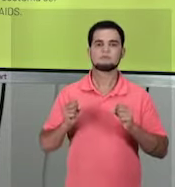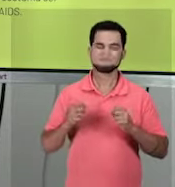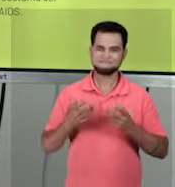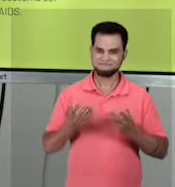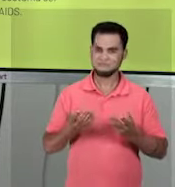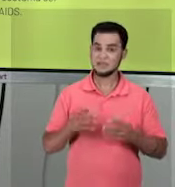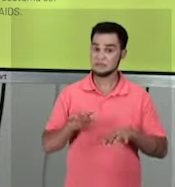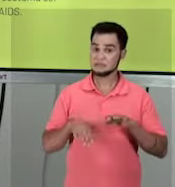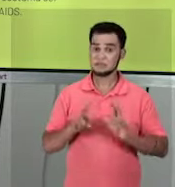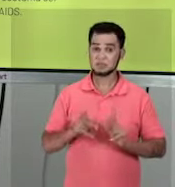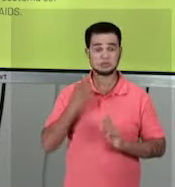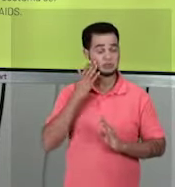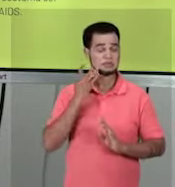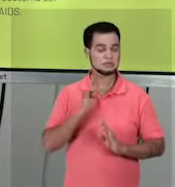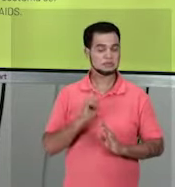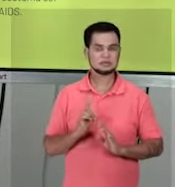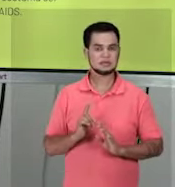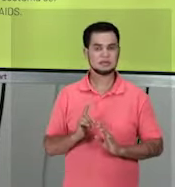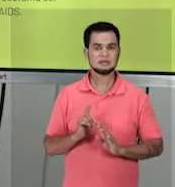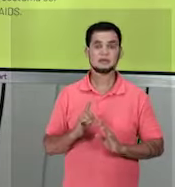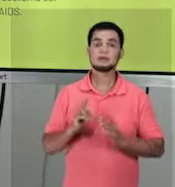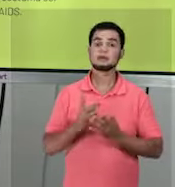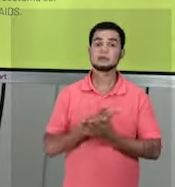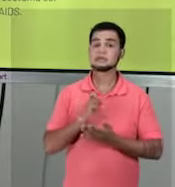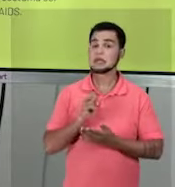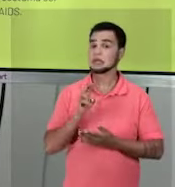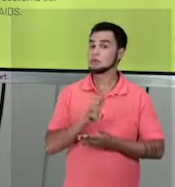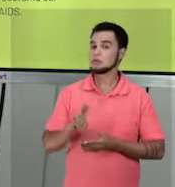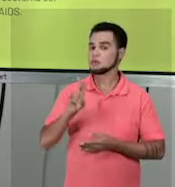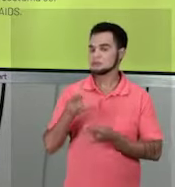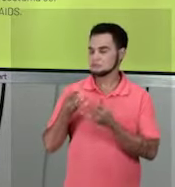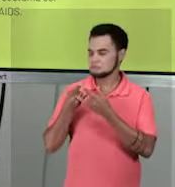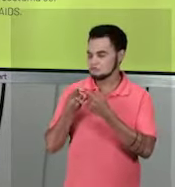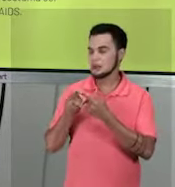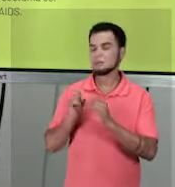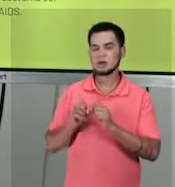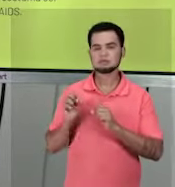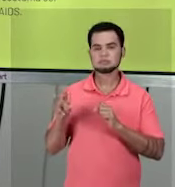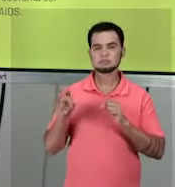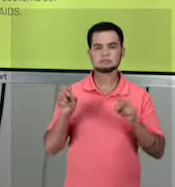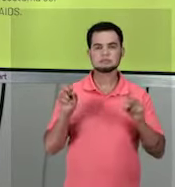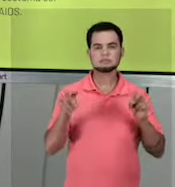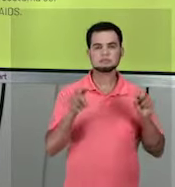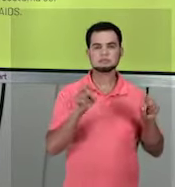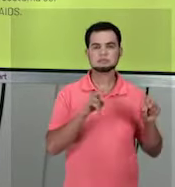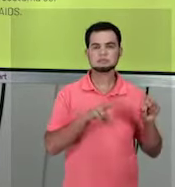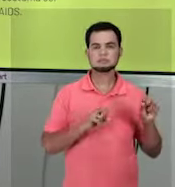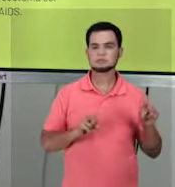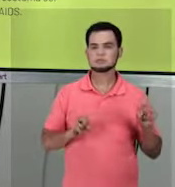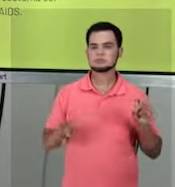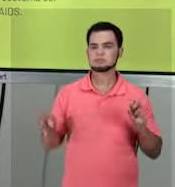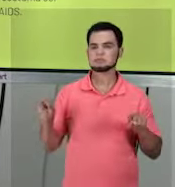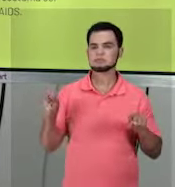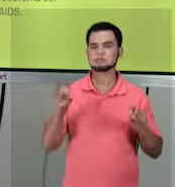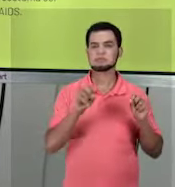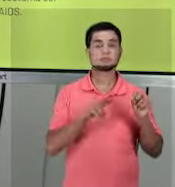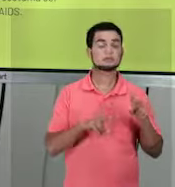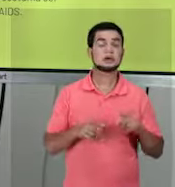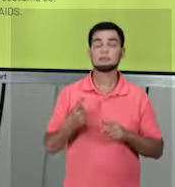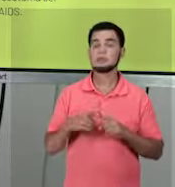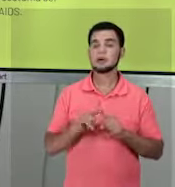aí, se ela não utiliza o preservativo, ela pode estar passando esse vírus para outras pessoas, justamente por não